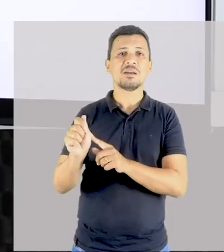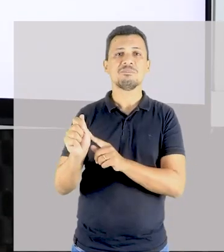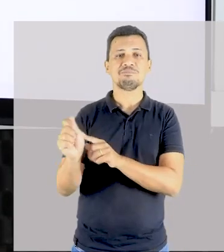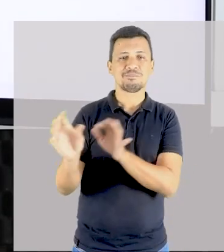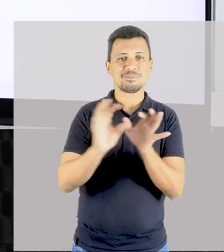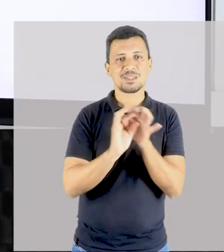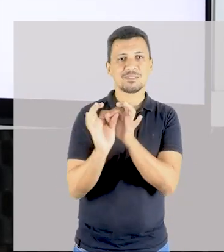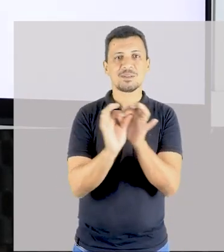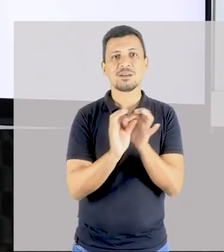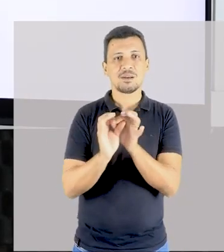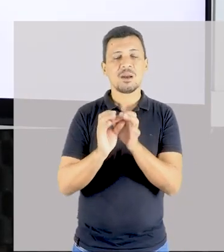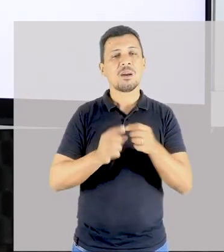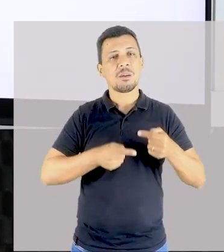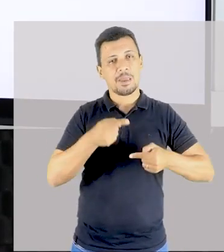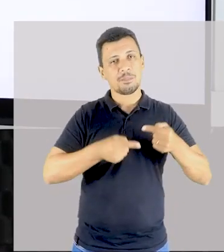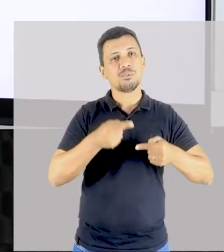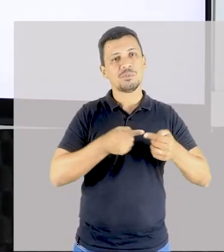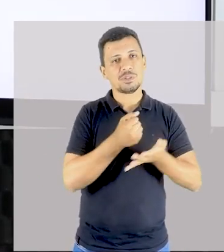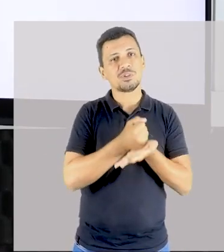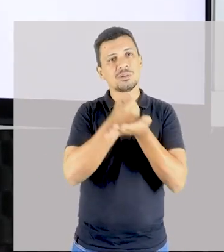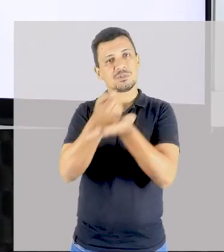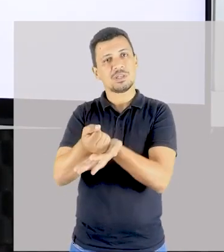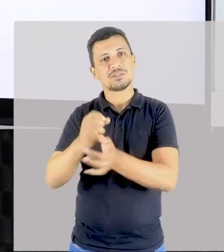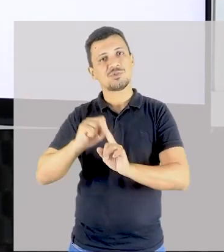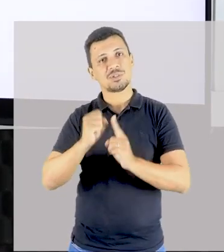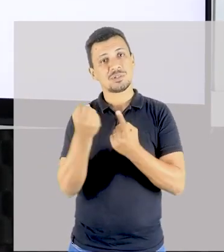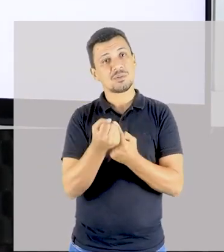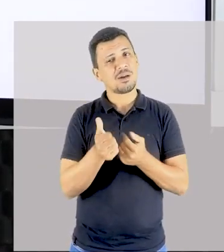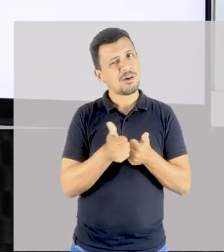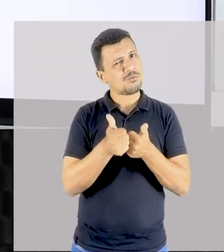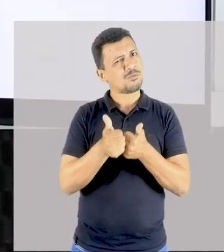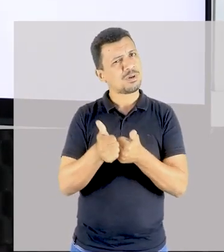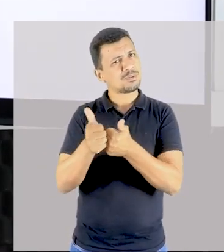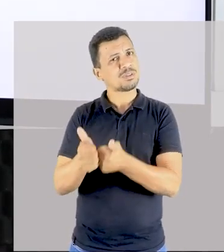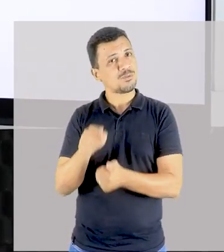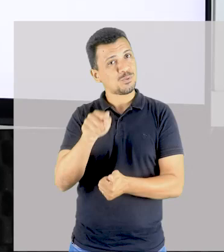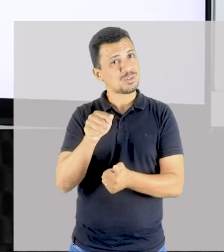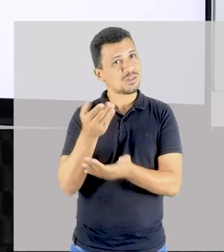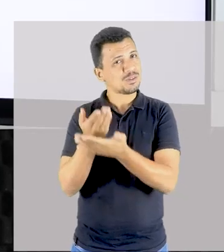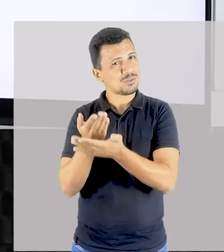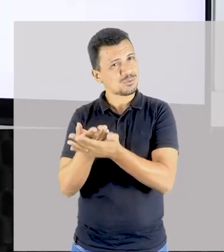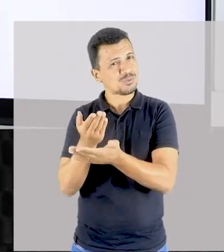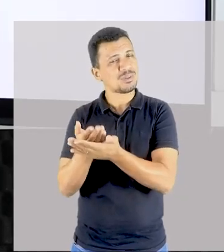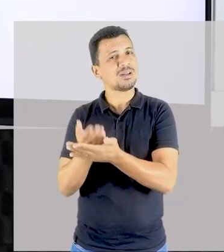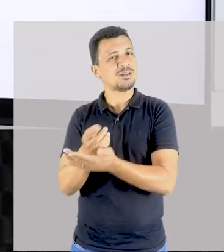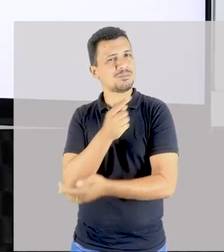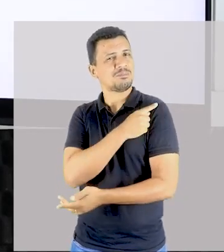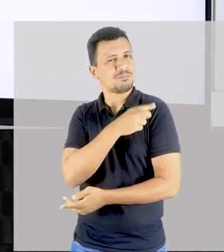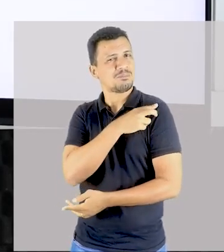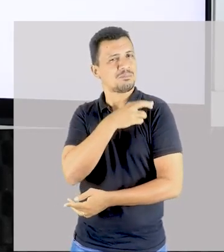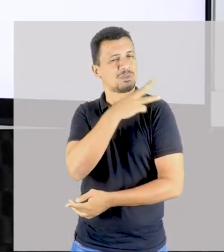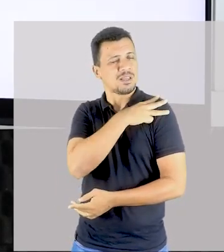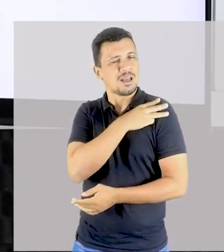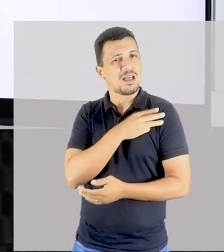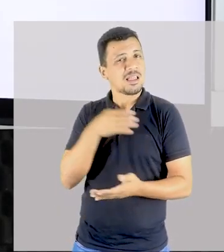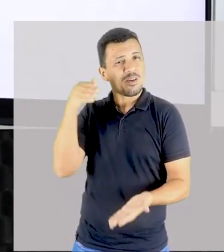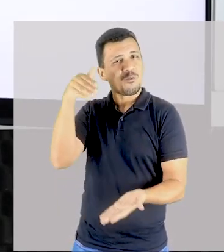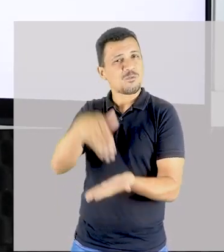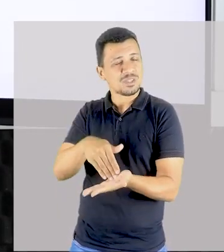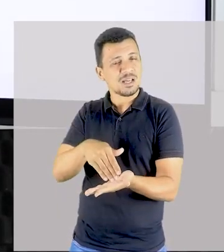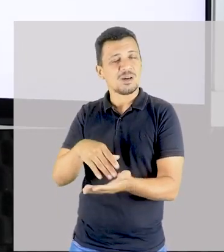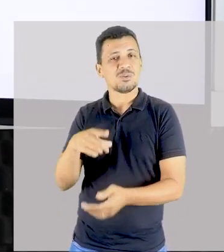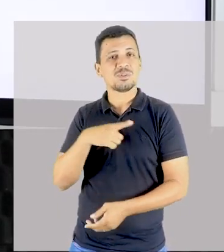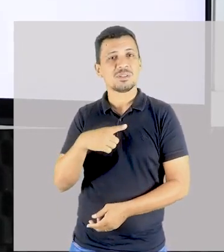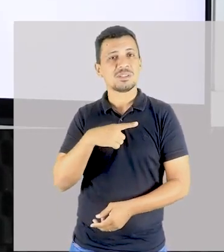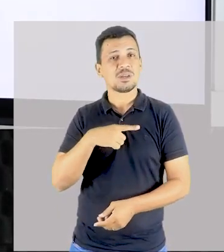uma política de assistência social que vai te acompanhar ali do durante a tua trajetória estudantil até o final dela onde você vai ter